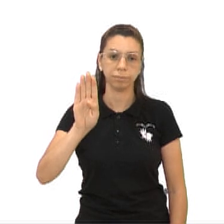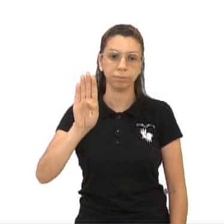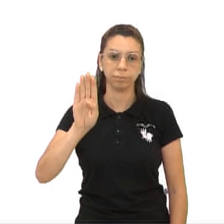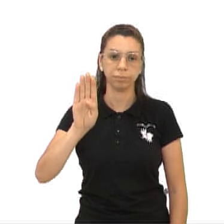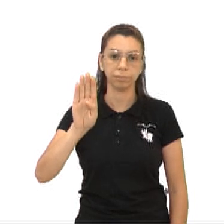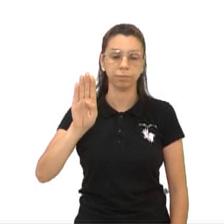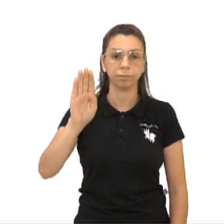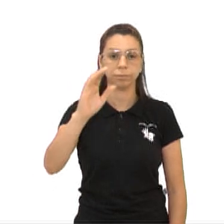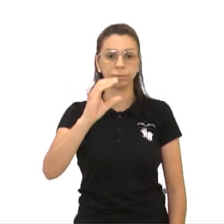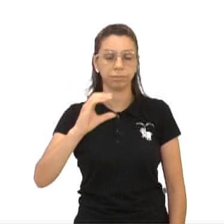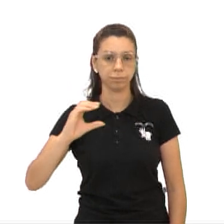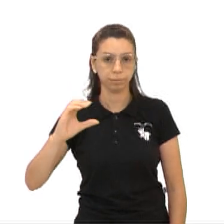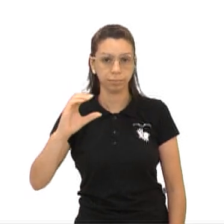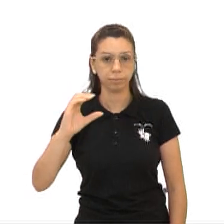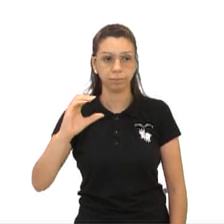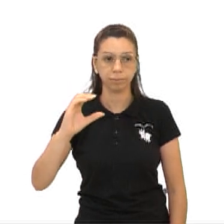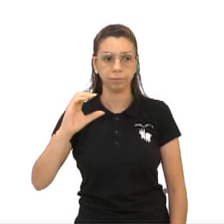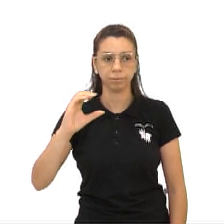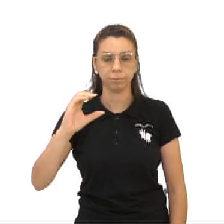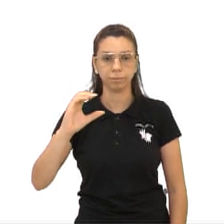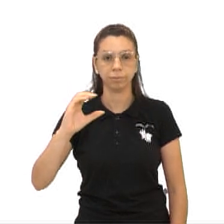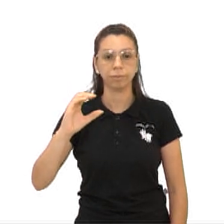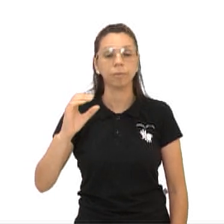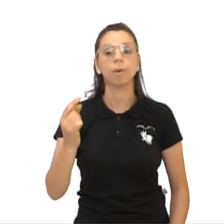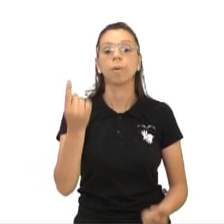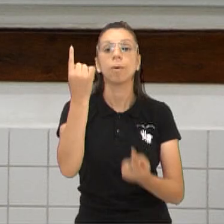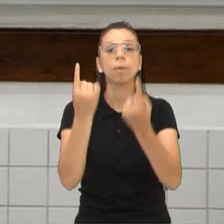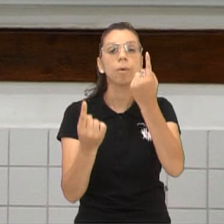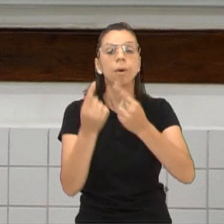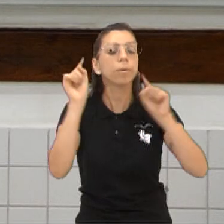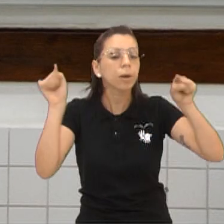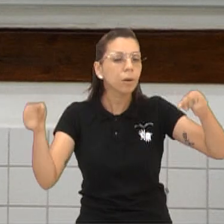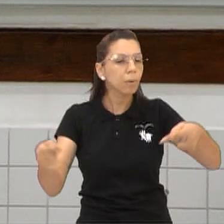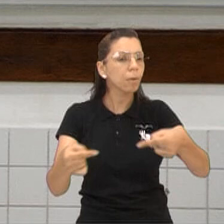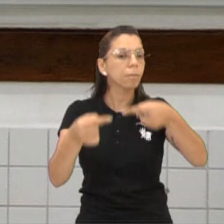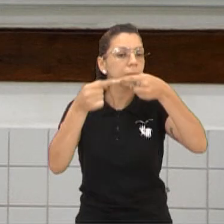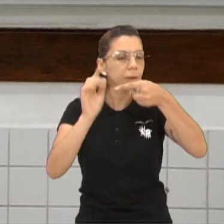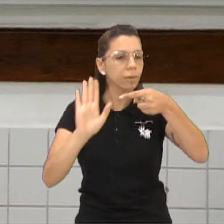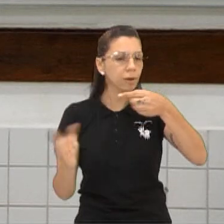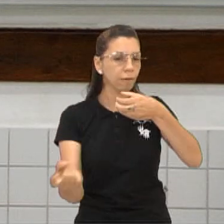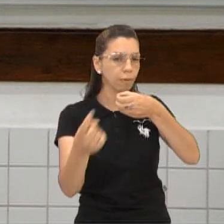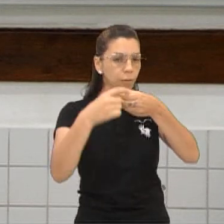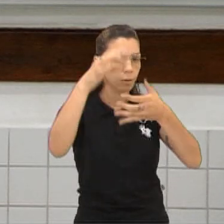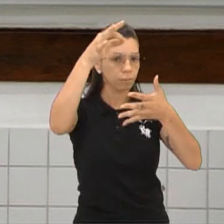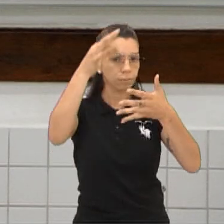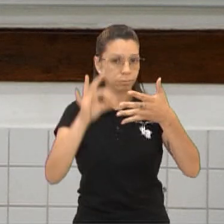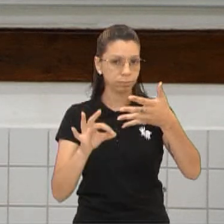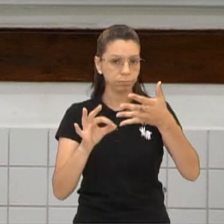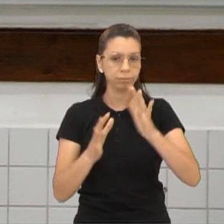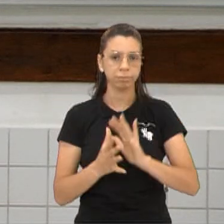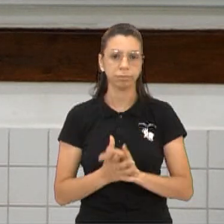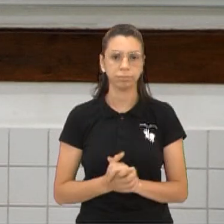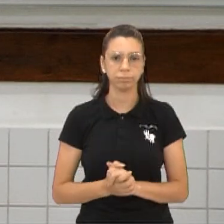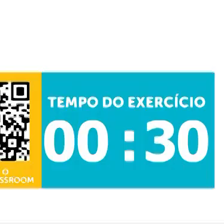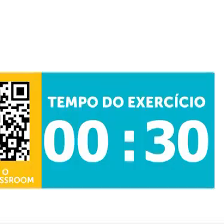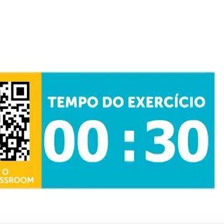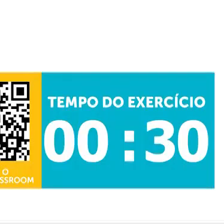político? Ou alternativa C, política não se discute? Voltamos já com a correção.